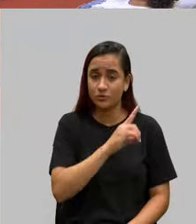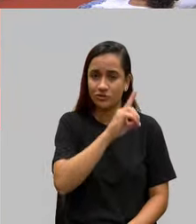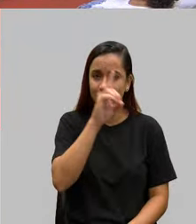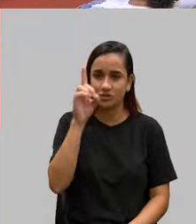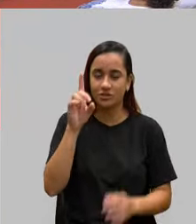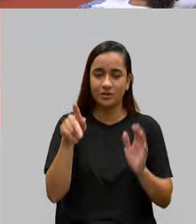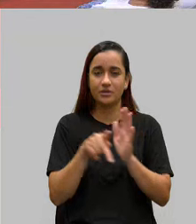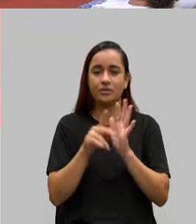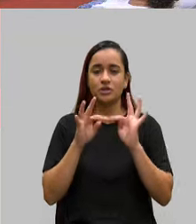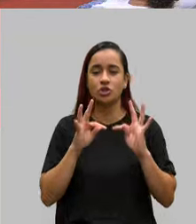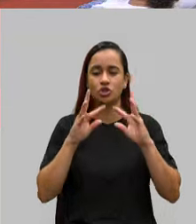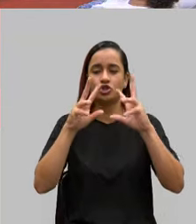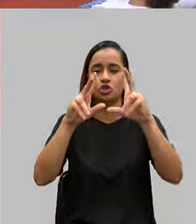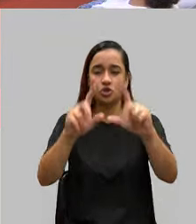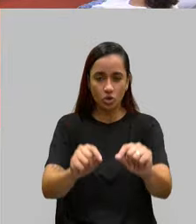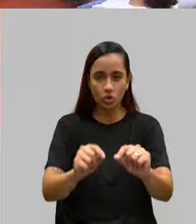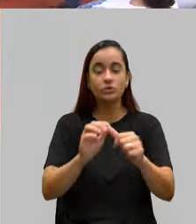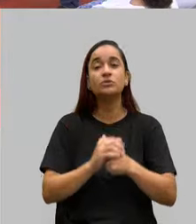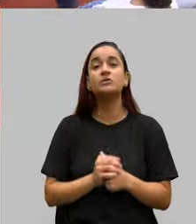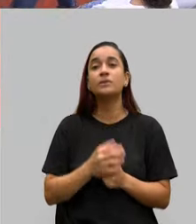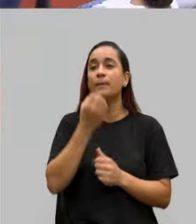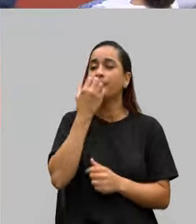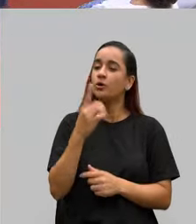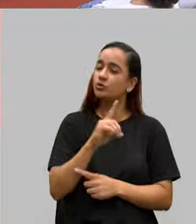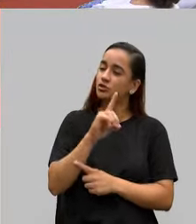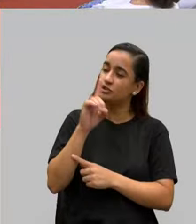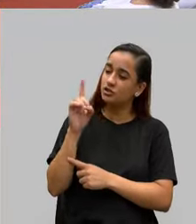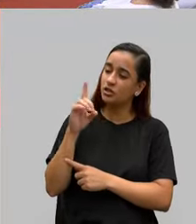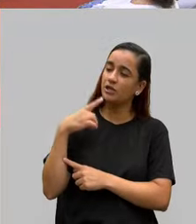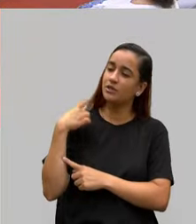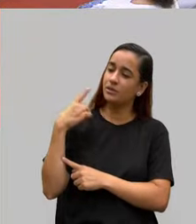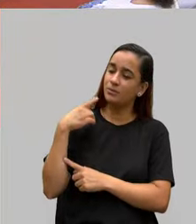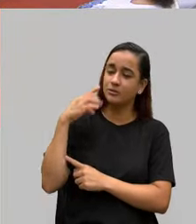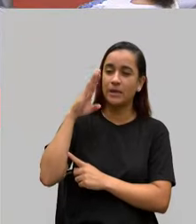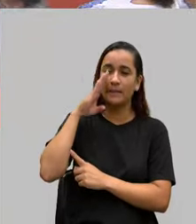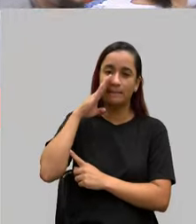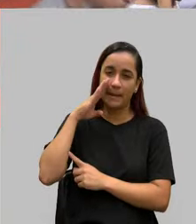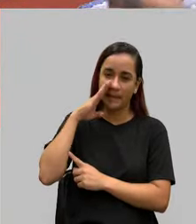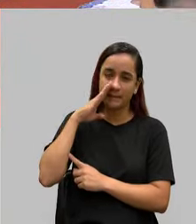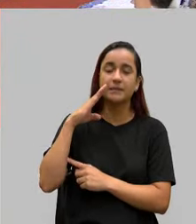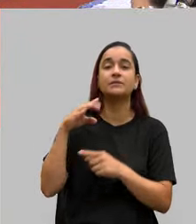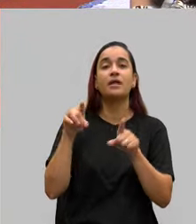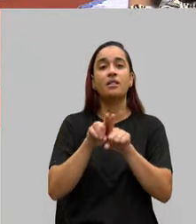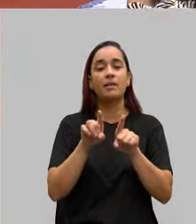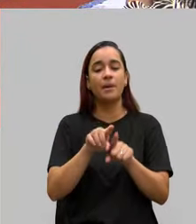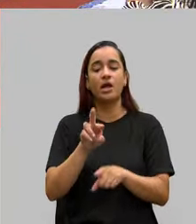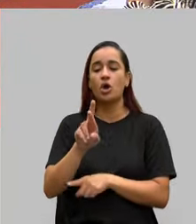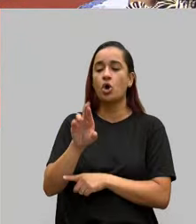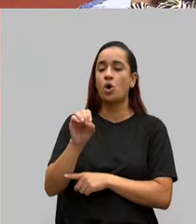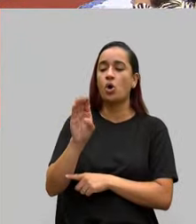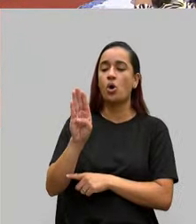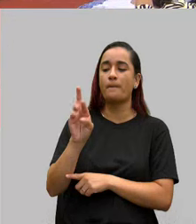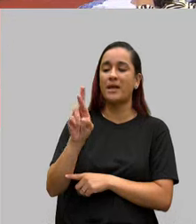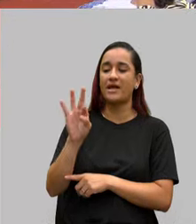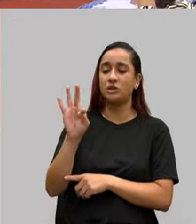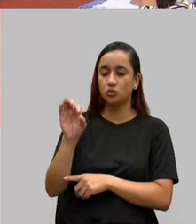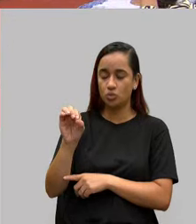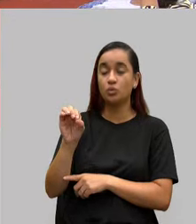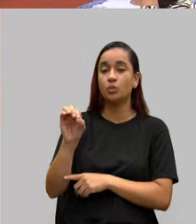todas e a todos bom dia deputada Beatriz Serqueira Deputado Roberto Andrade deputada